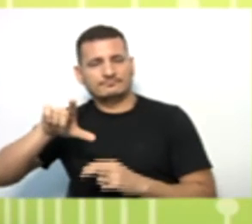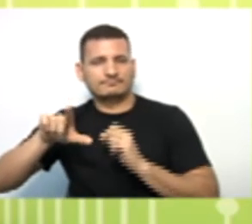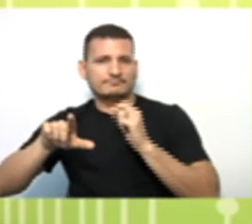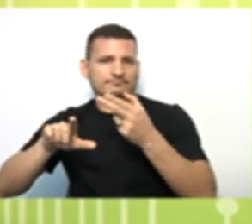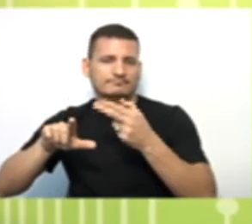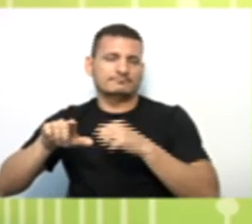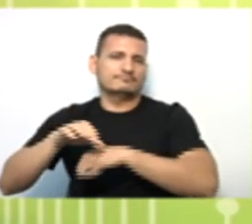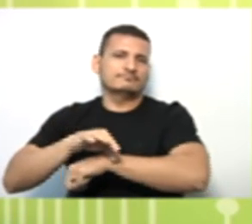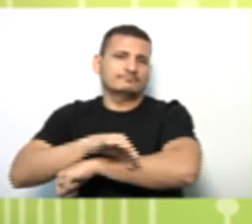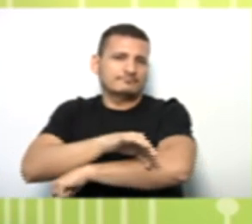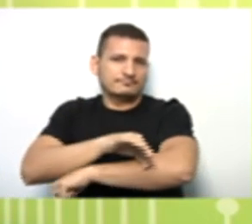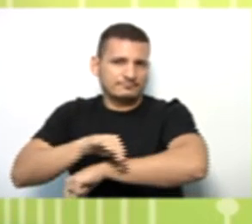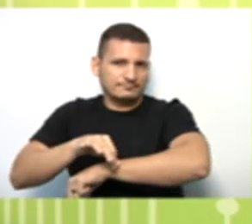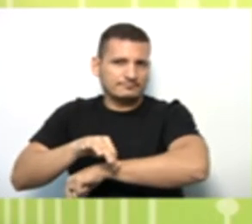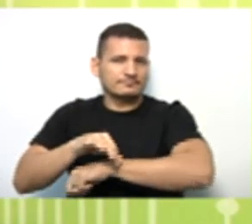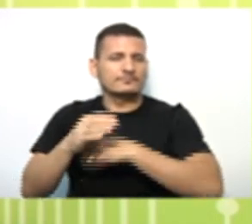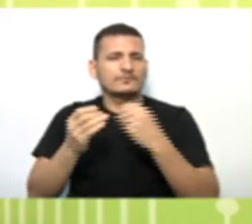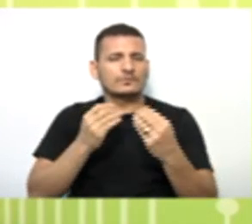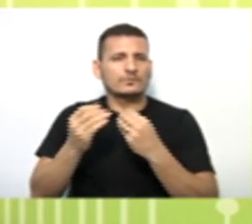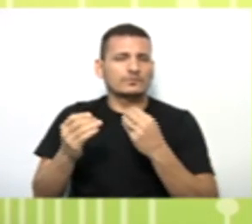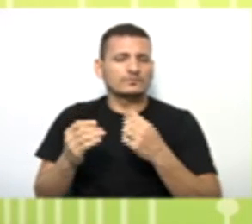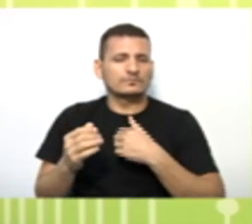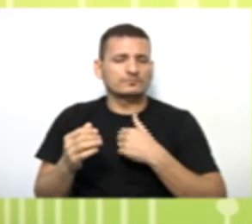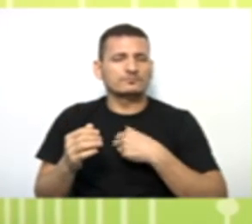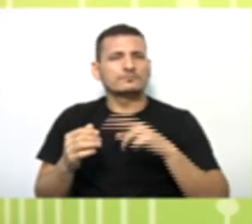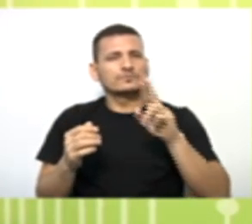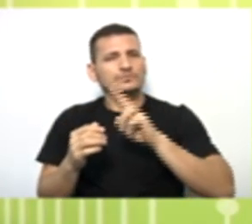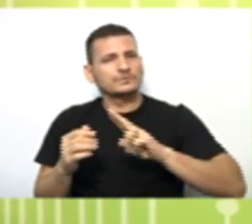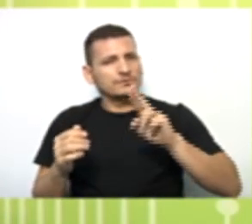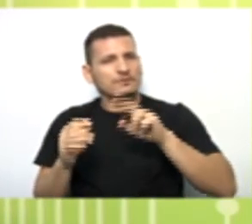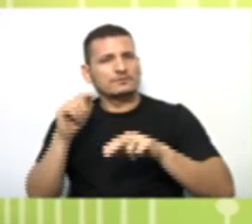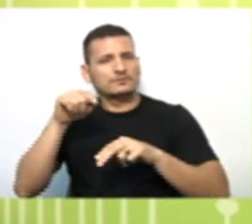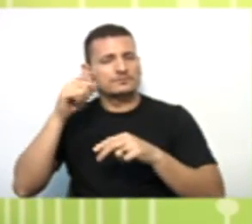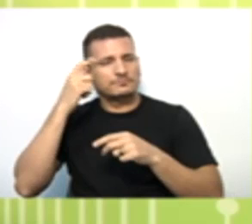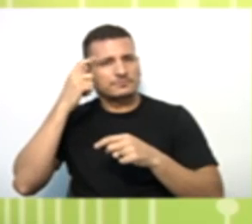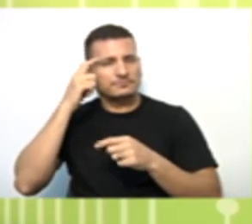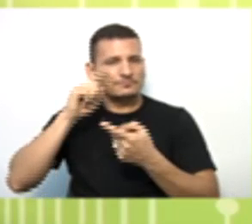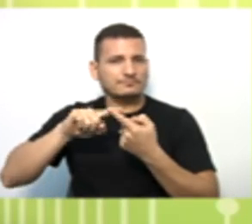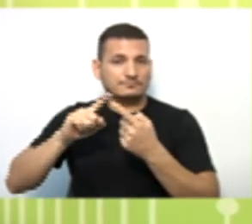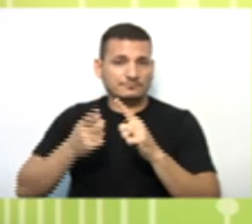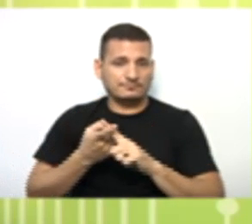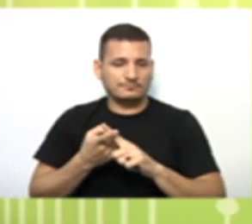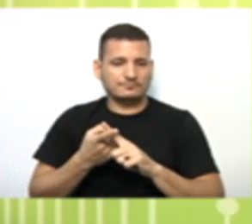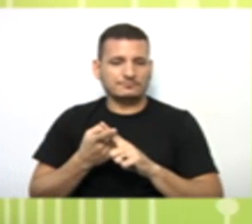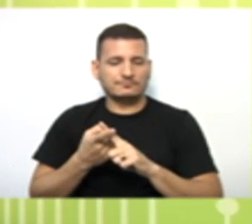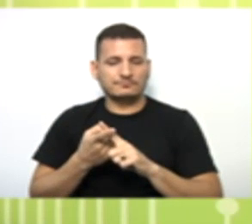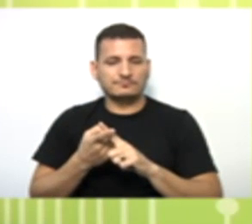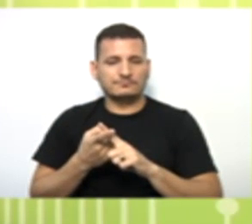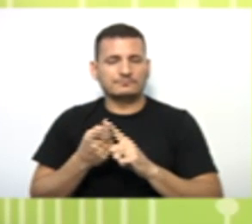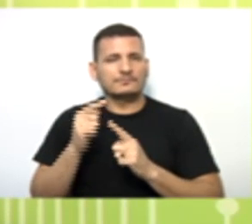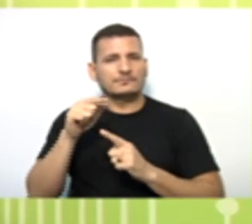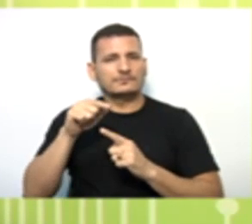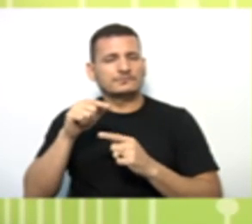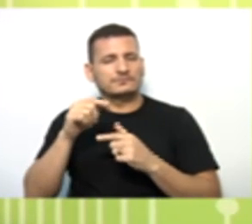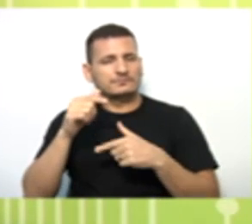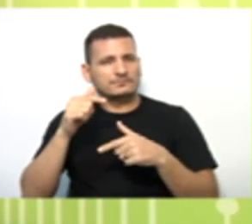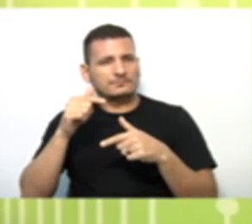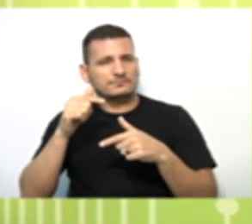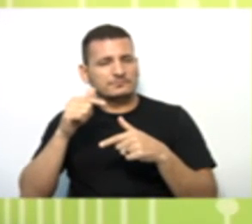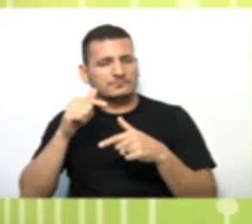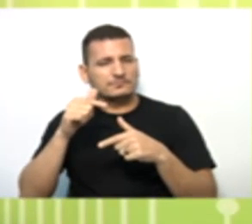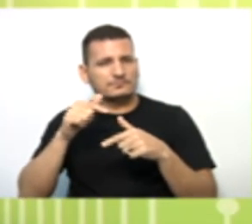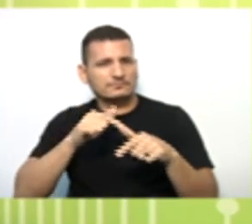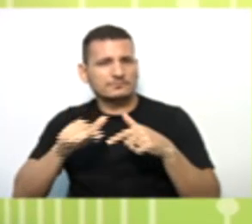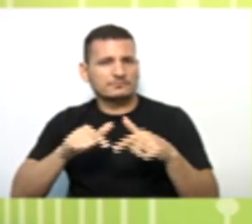arquiteto. De que forma que eu consigo exercer esse pensamento lógico, essa atividade lógica para